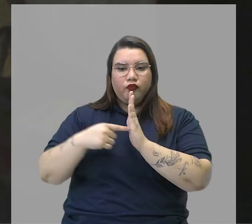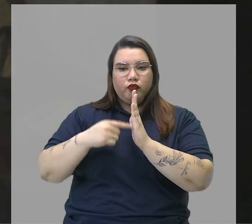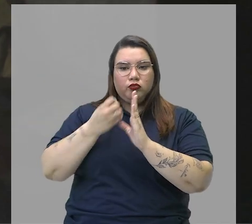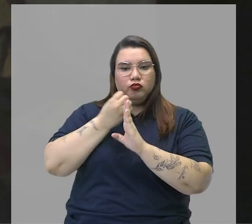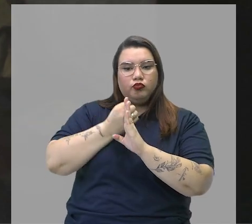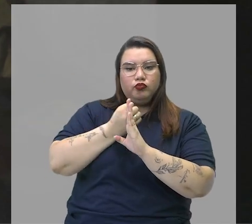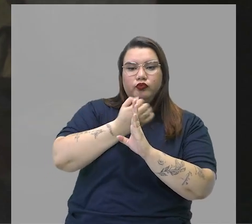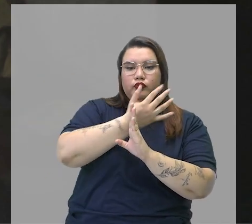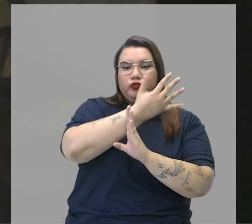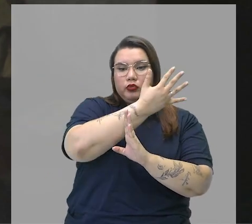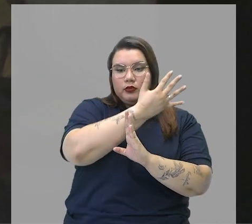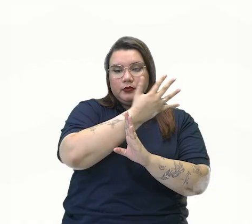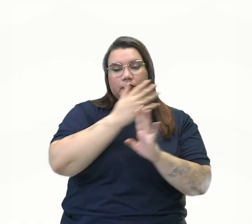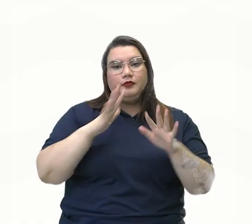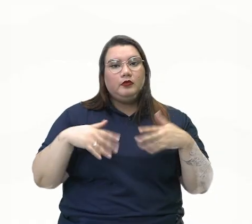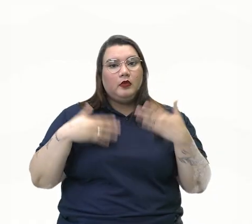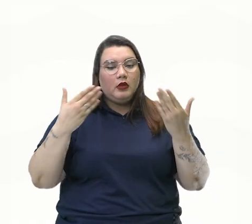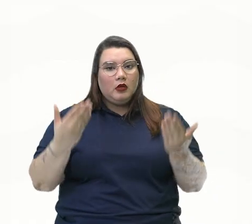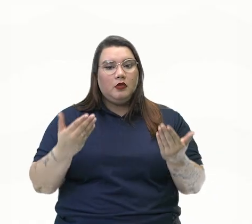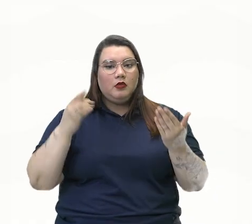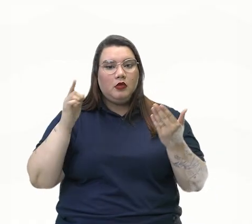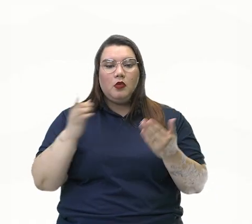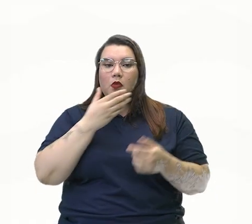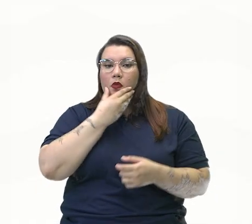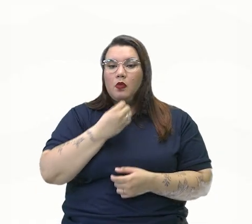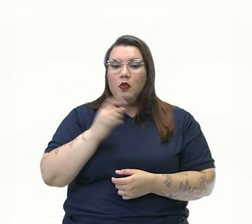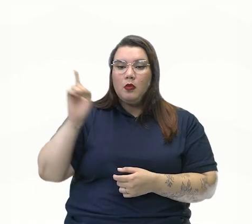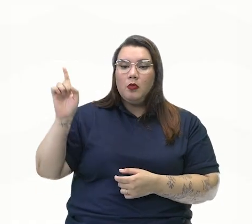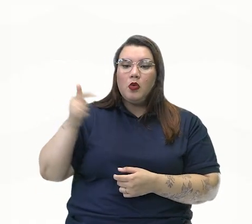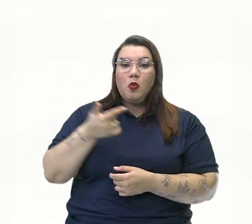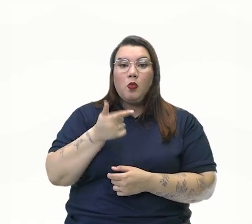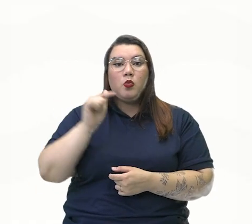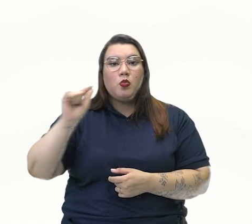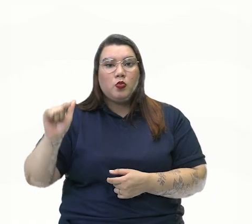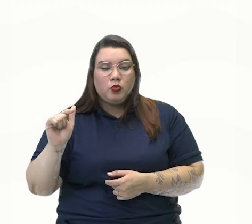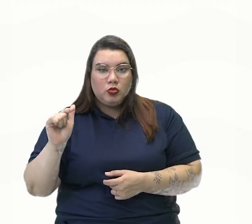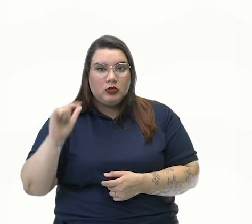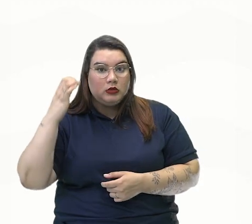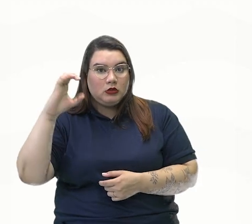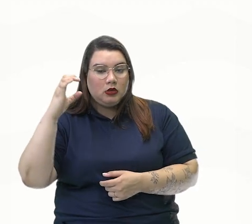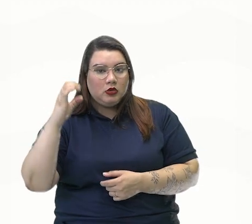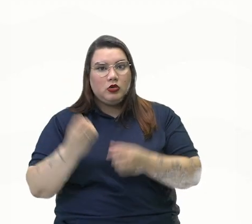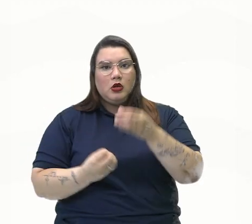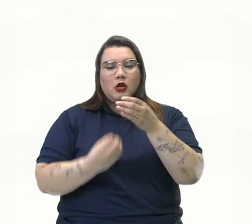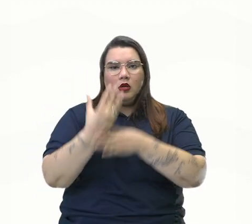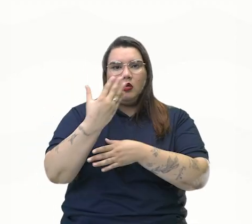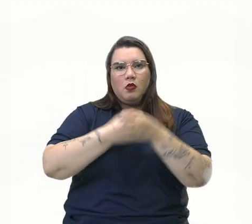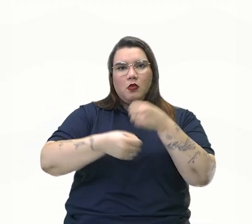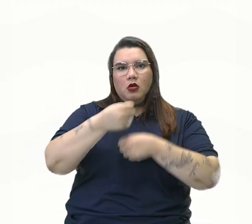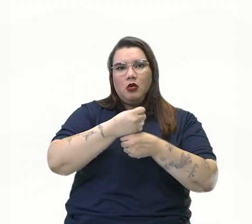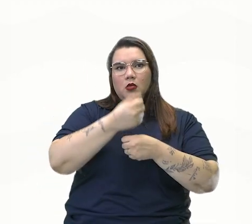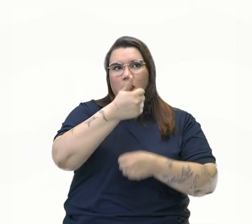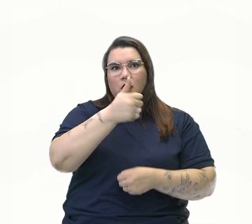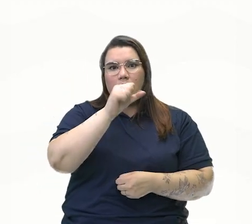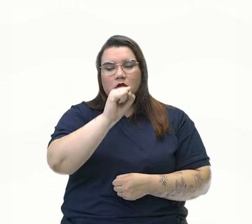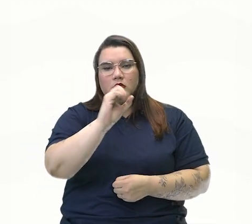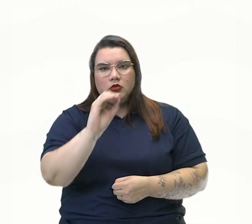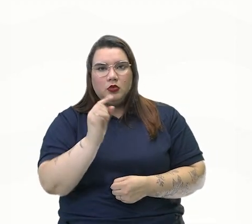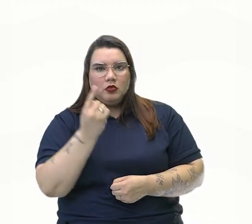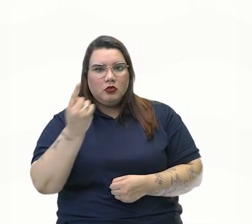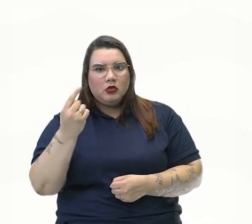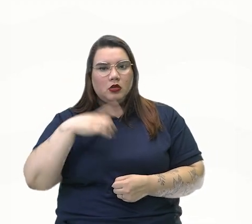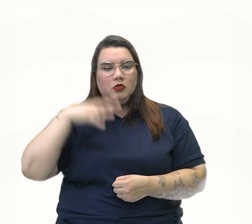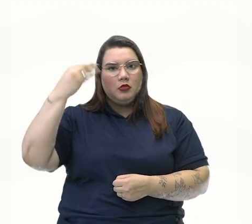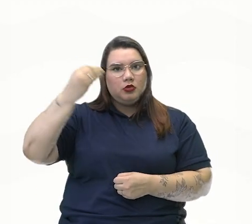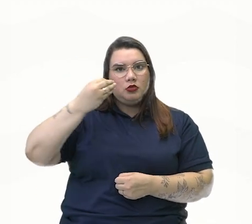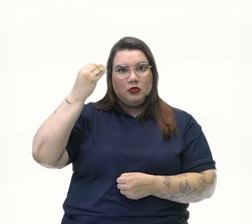Ele começa a descrever, aí Young realizou, em 1801, seu experimento da